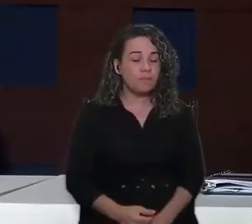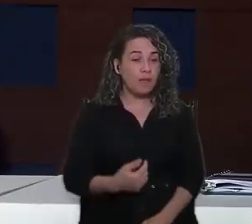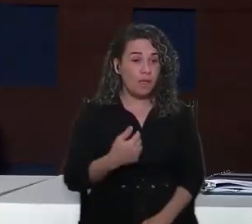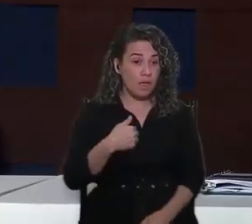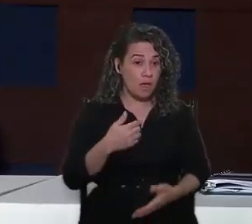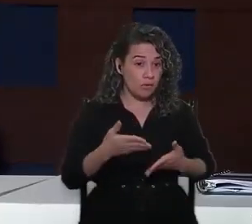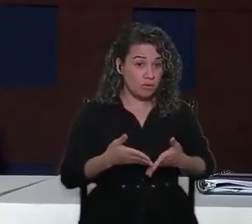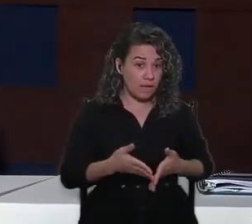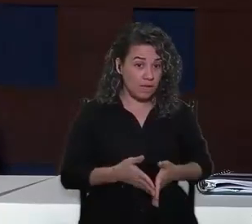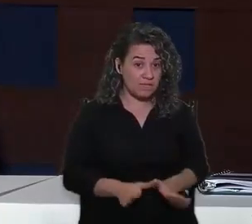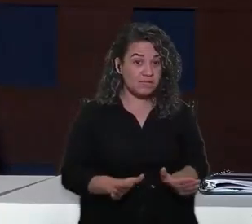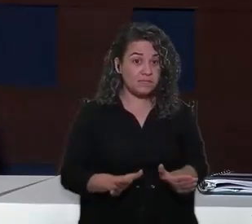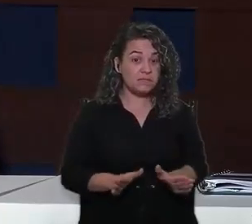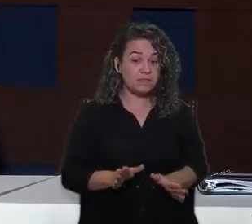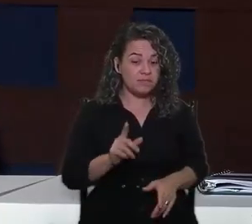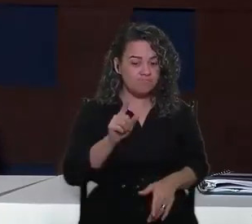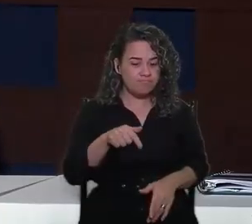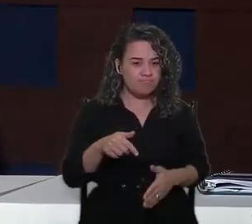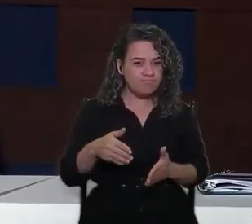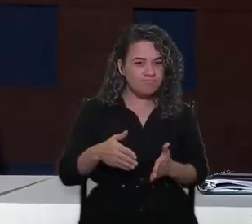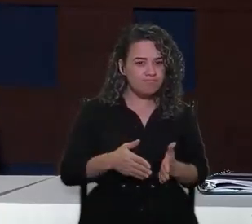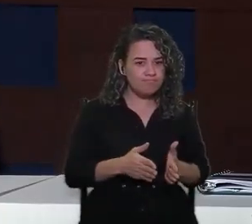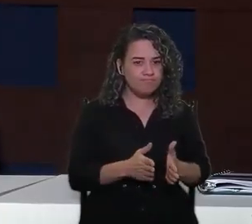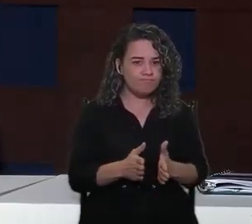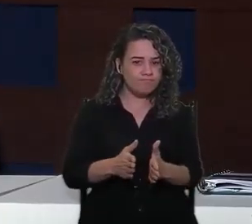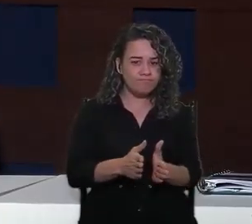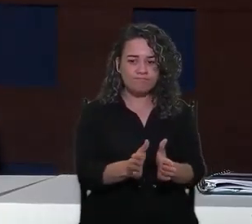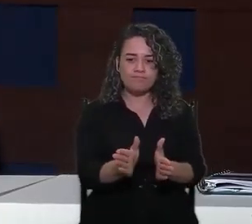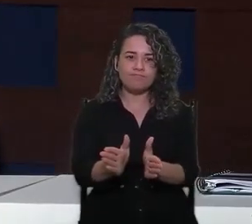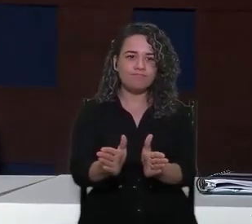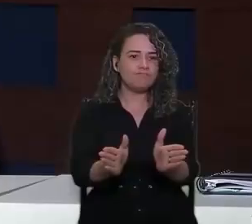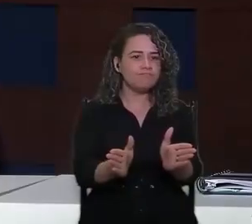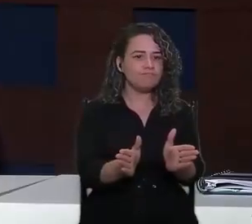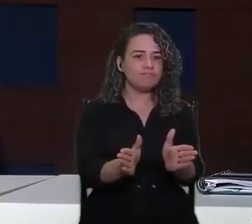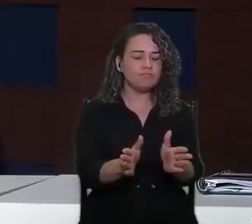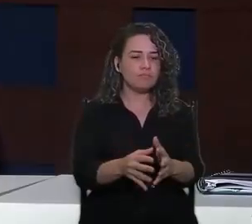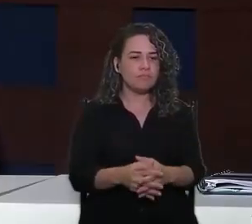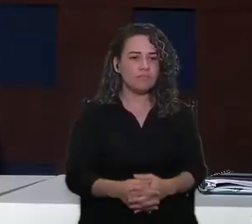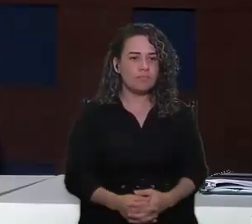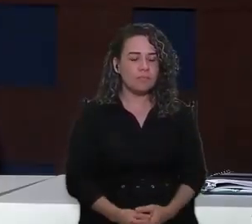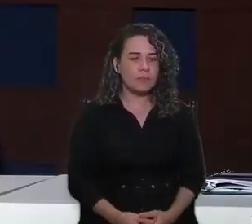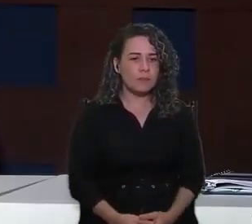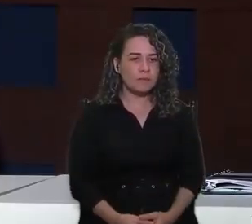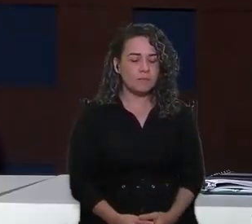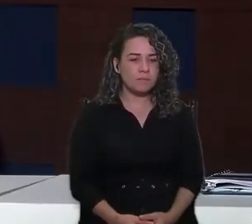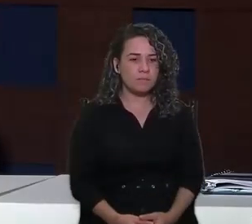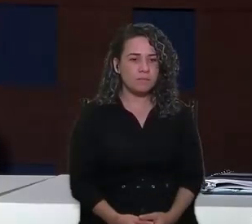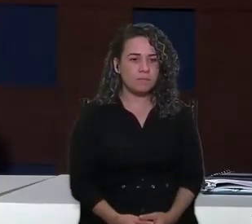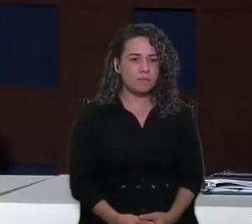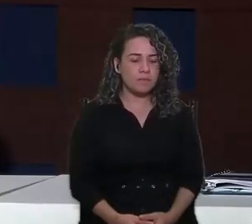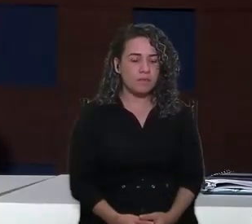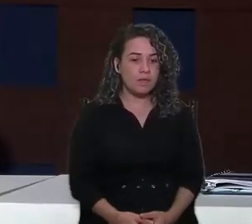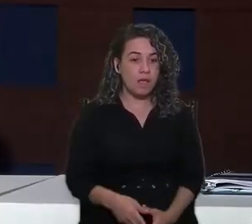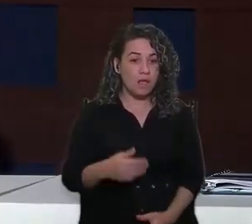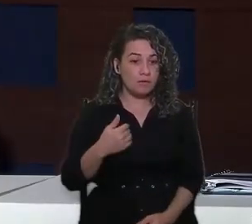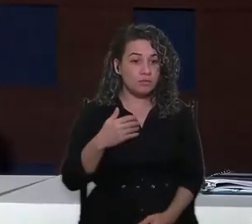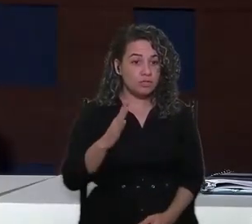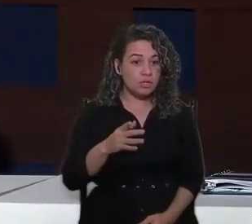dentro da encruzilhada. E a encruzilhada, para mim, era a própria